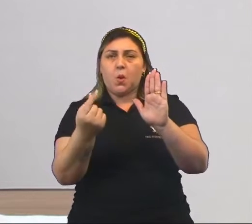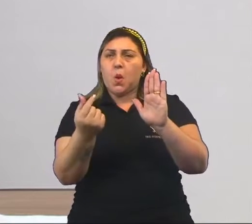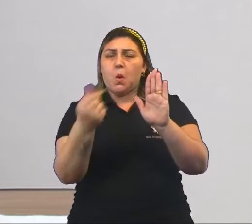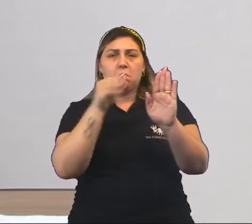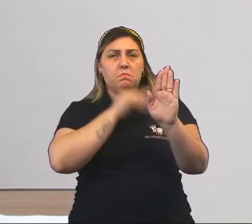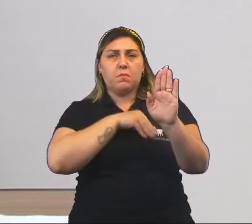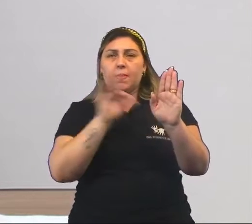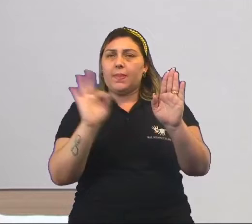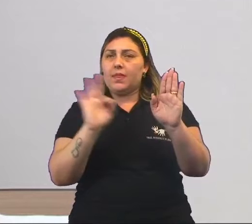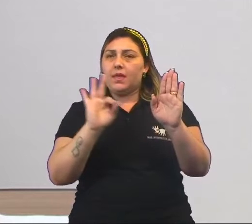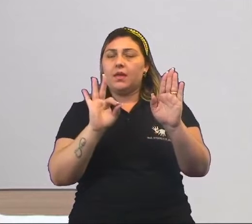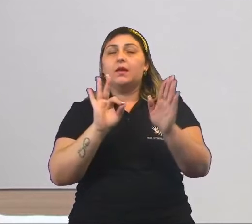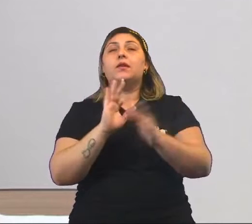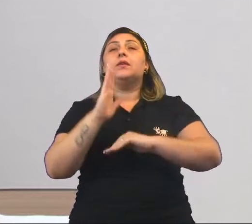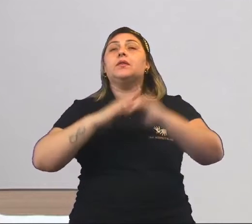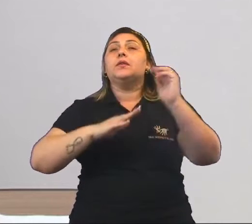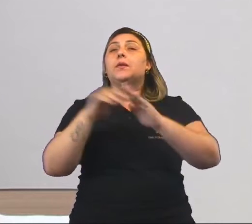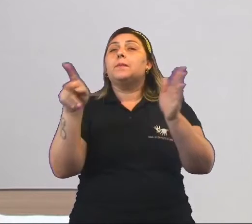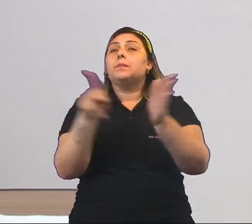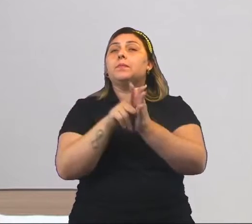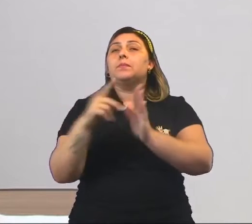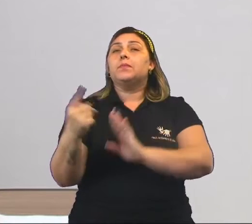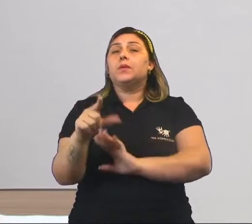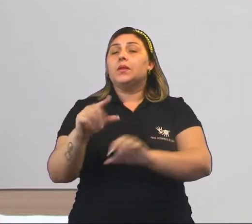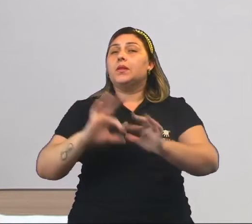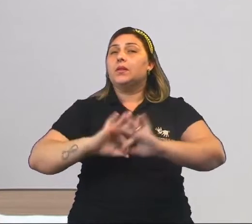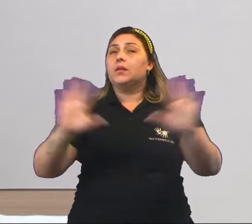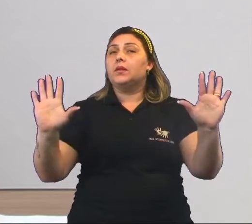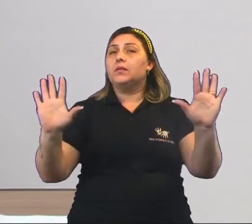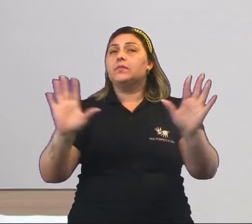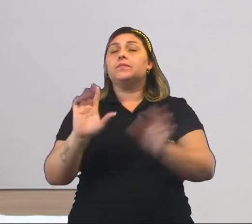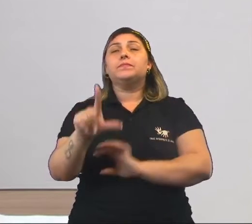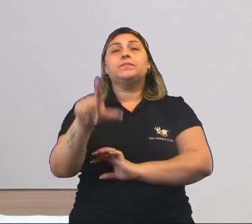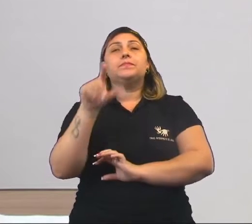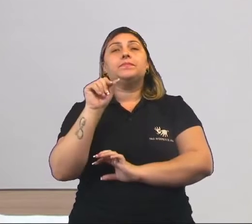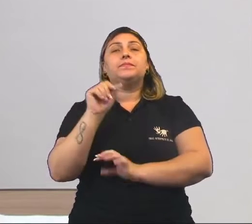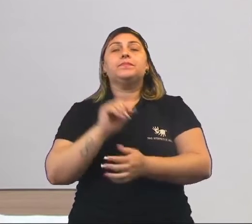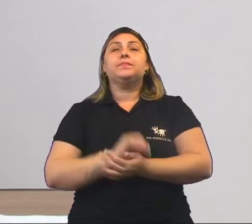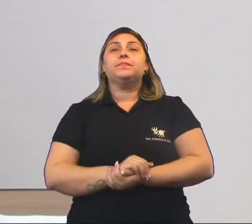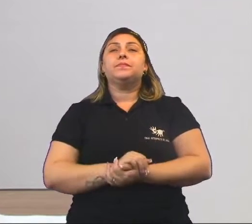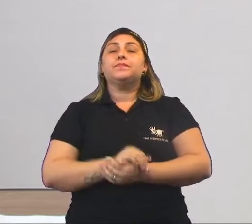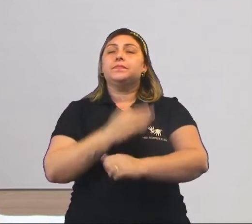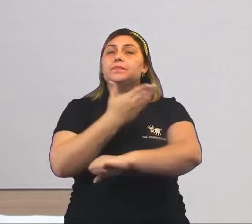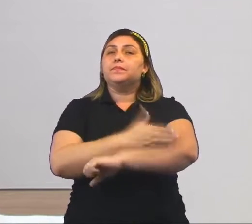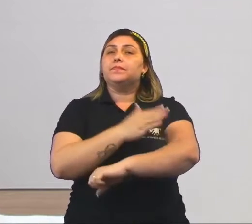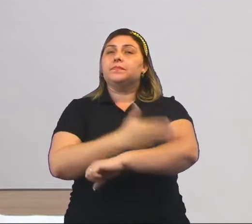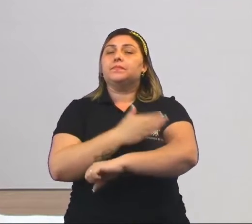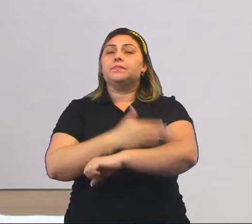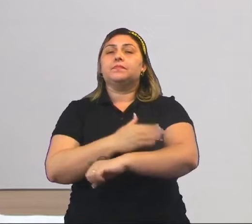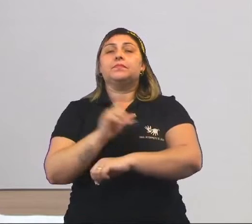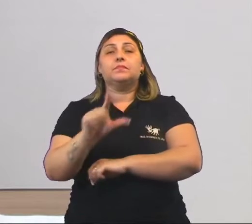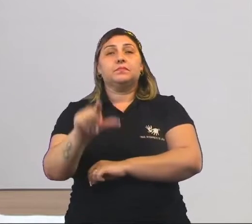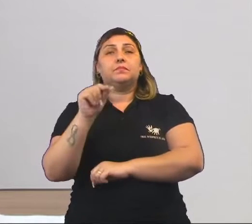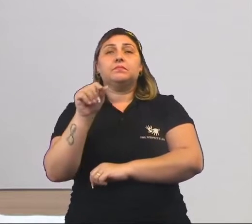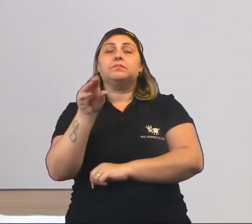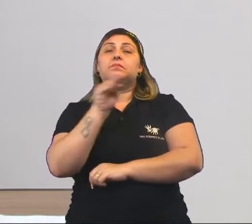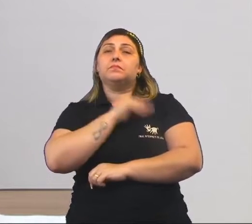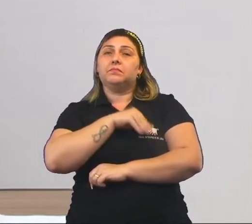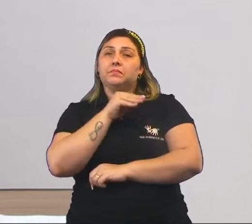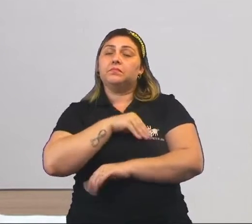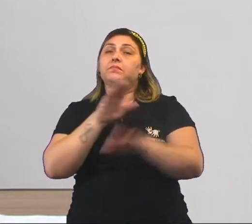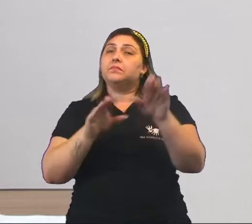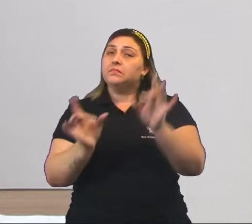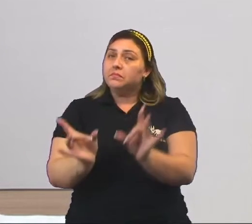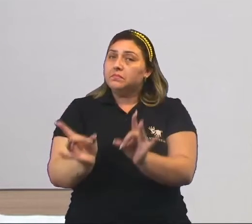receber. É uma função que ela exerce livremente. Ela escolheu exercer aquilo, ela pratica aquela atividade e recebe conforme a